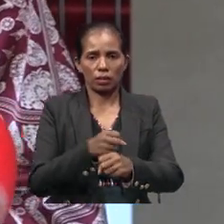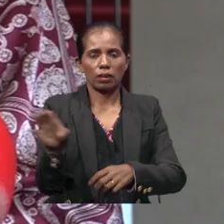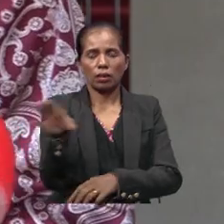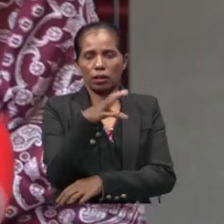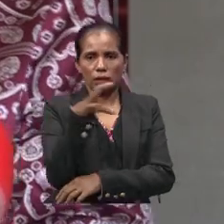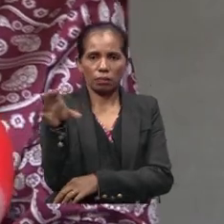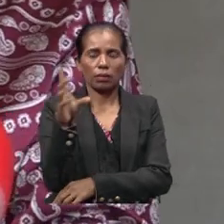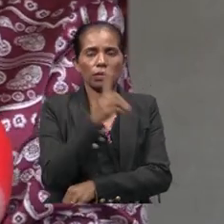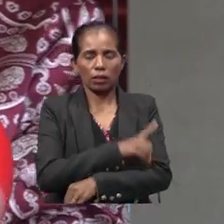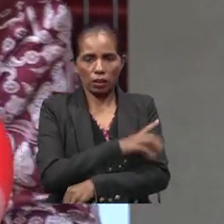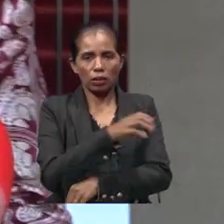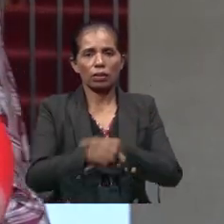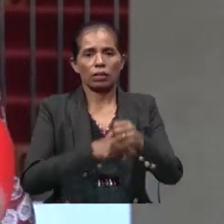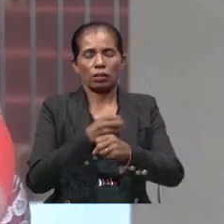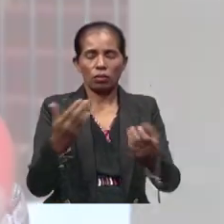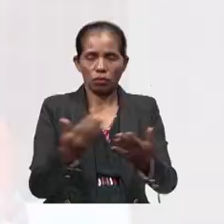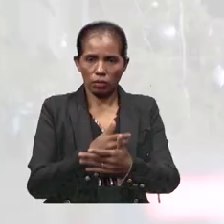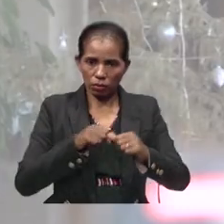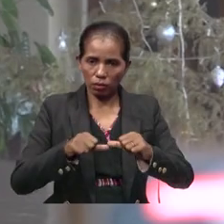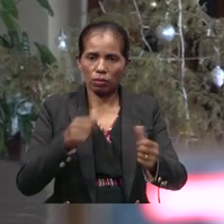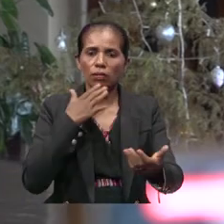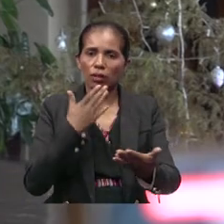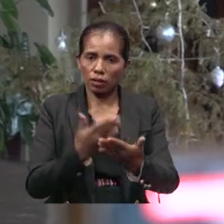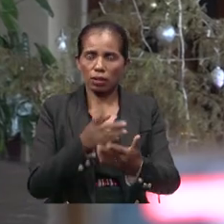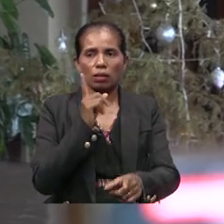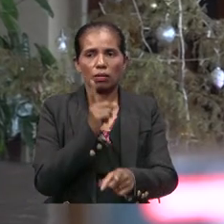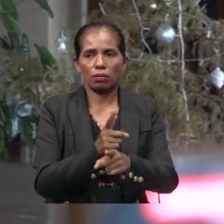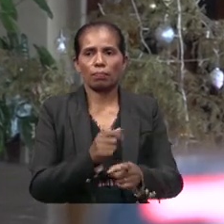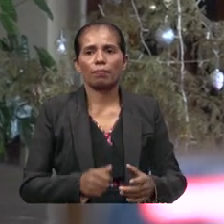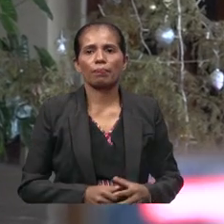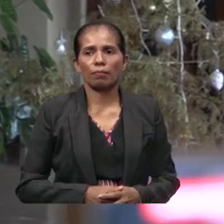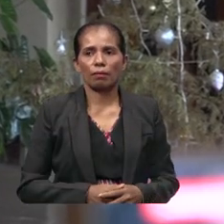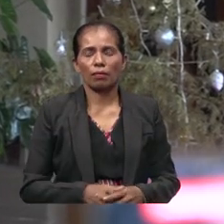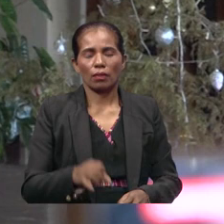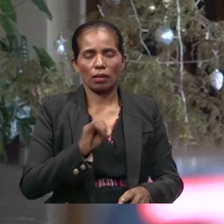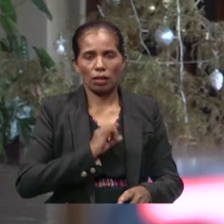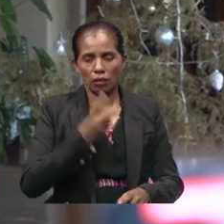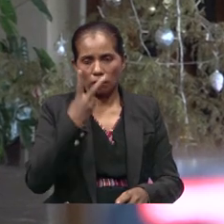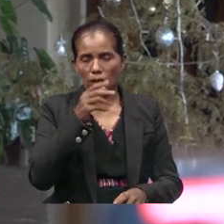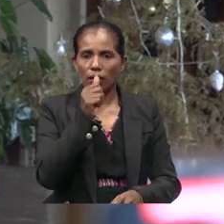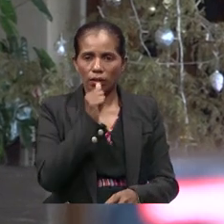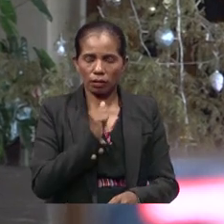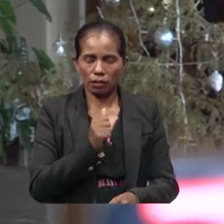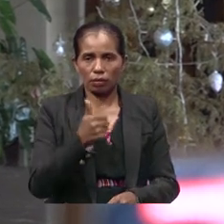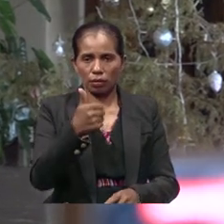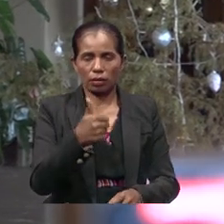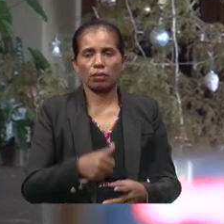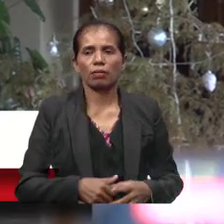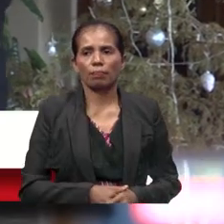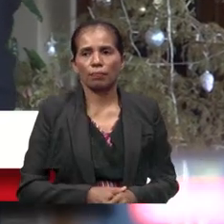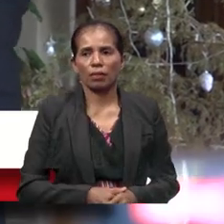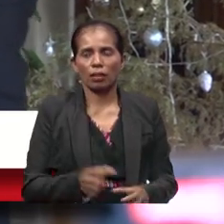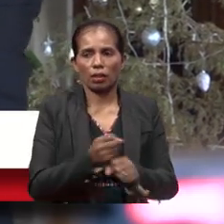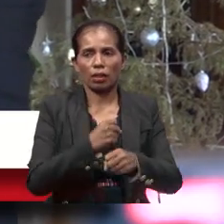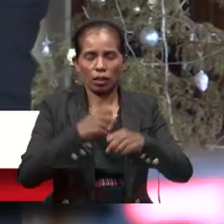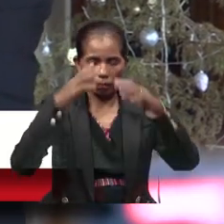fim do ano, lá o dia que teve. Mas calma, ao... calma tu teves, e de nem calo.